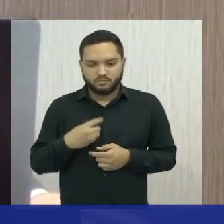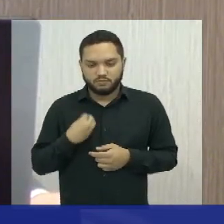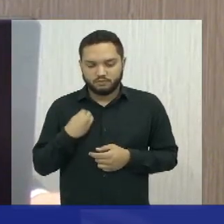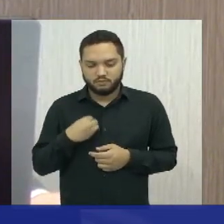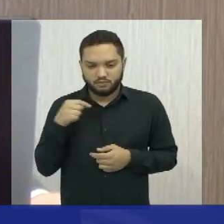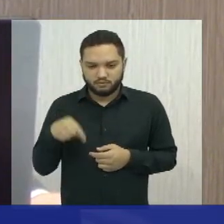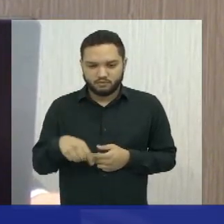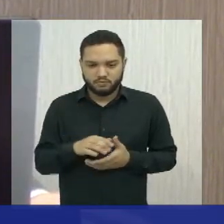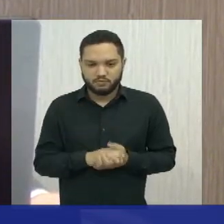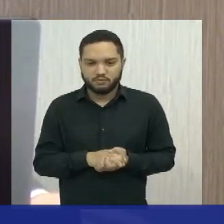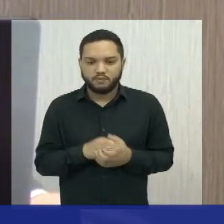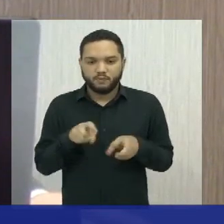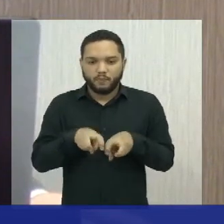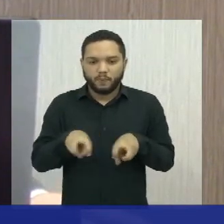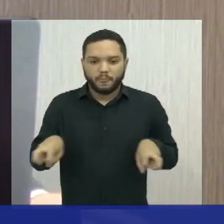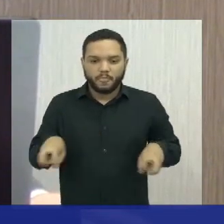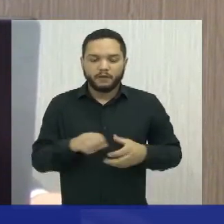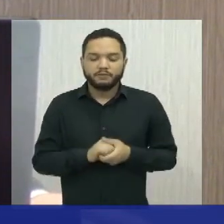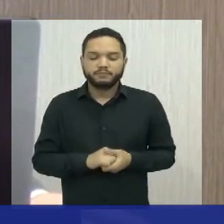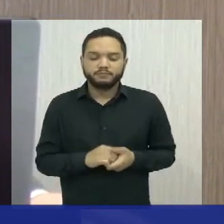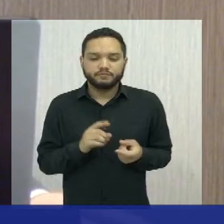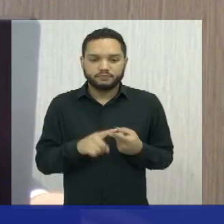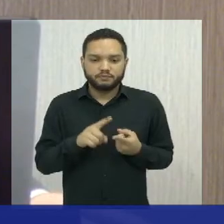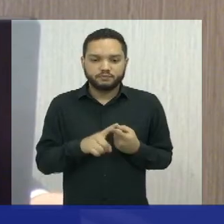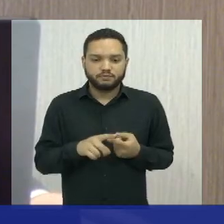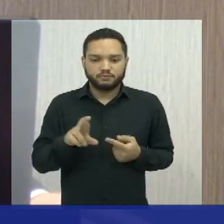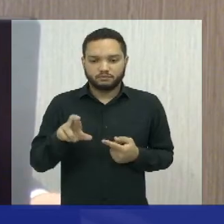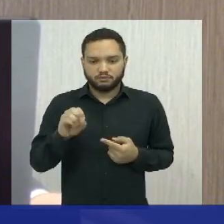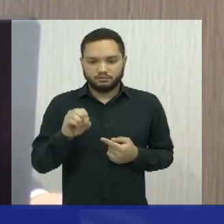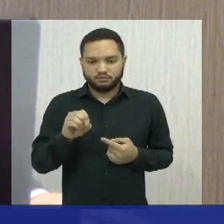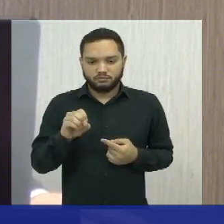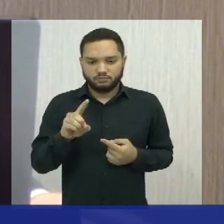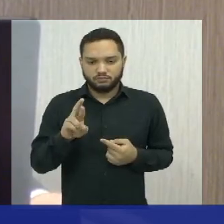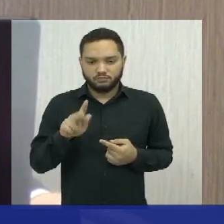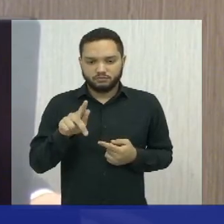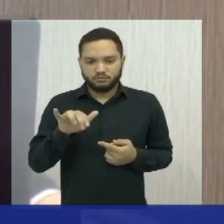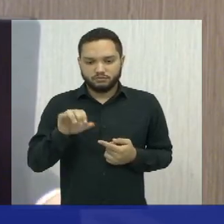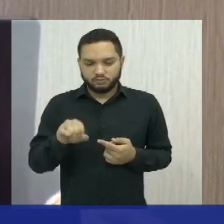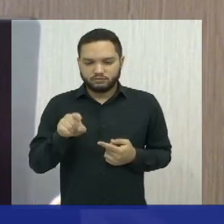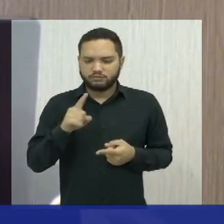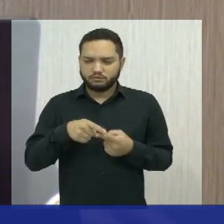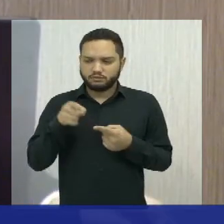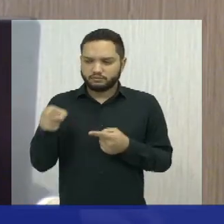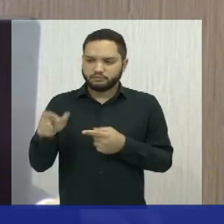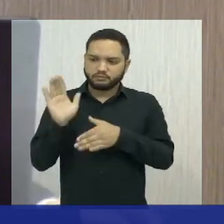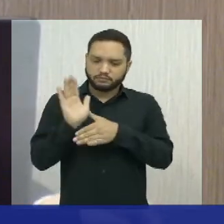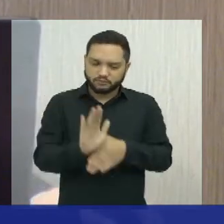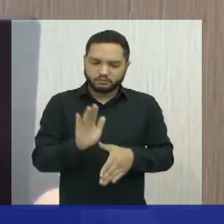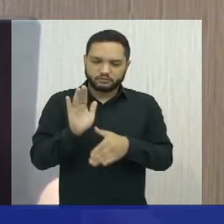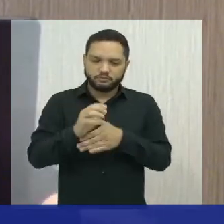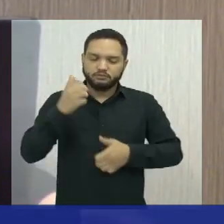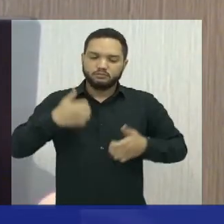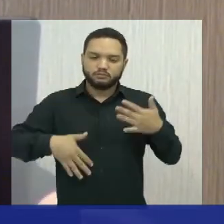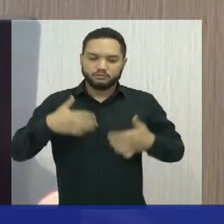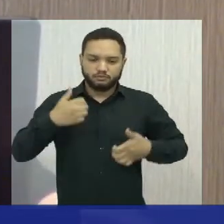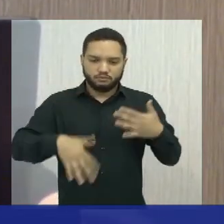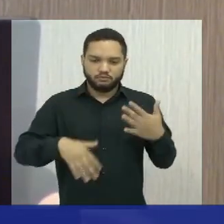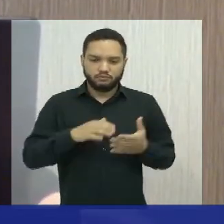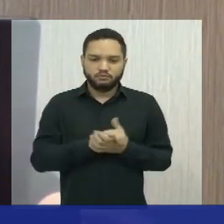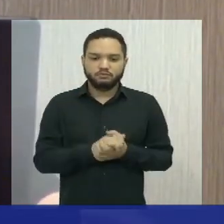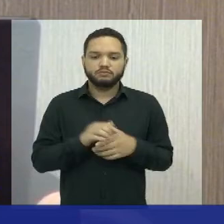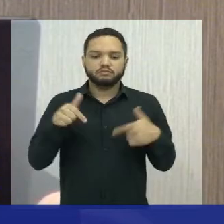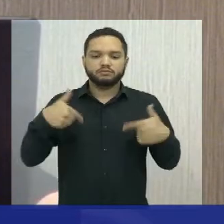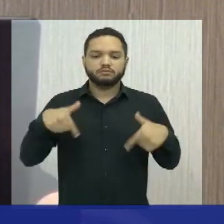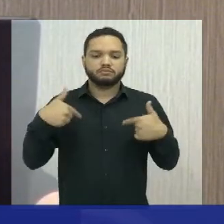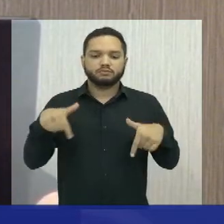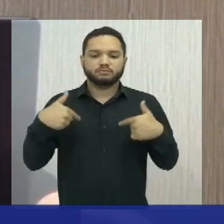encontram à mesa. E ao doutor Rodrigo Por Deus, por toda a contribuição que tem dado também, como superintendente